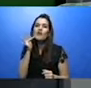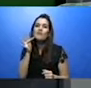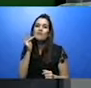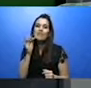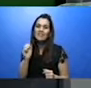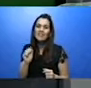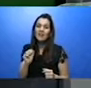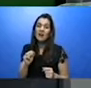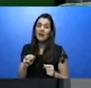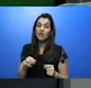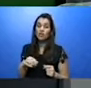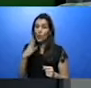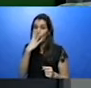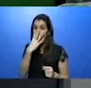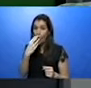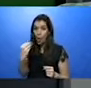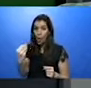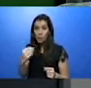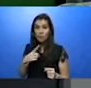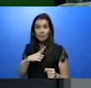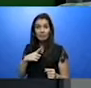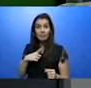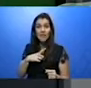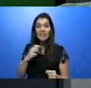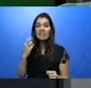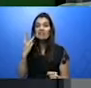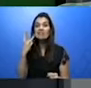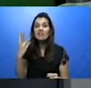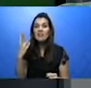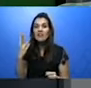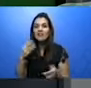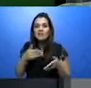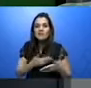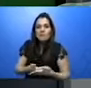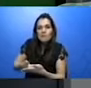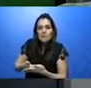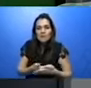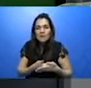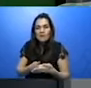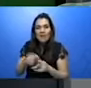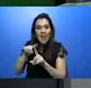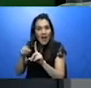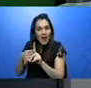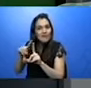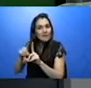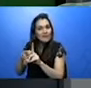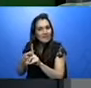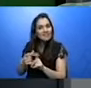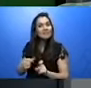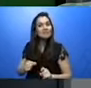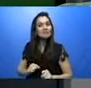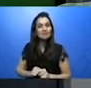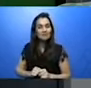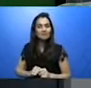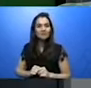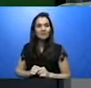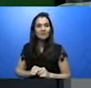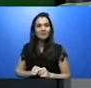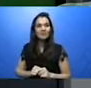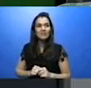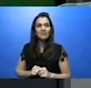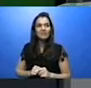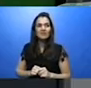gera aproximadamente 3 filhotes a cada gestação. Então, cada vez que ela tem filhotes na barriga,